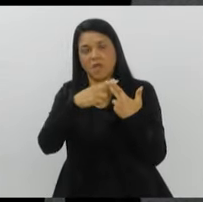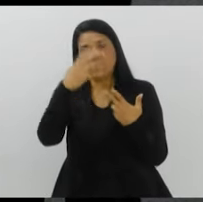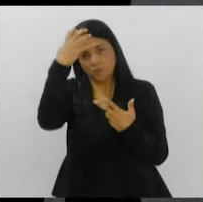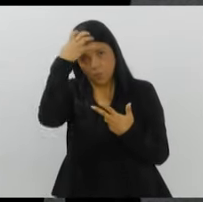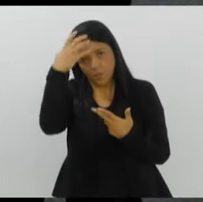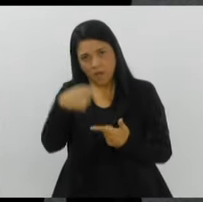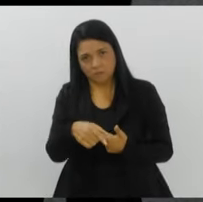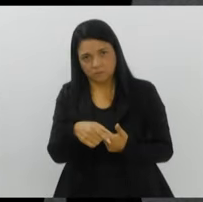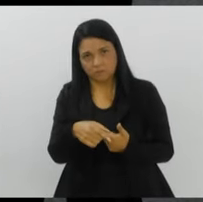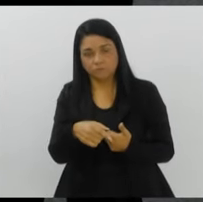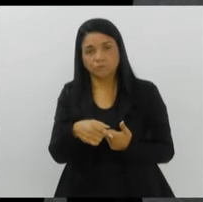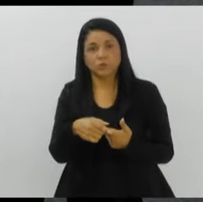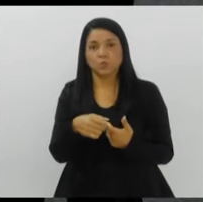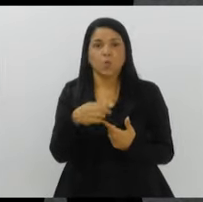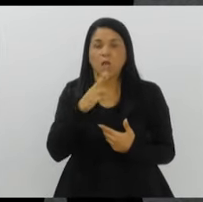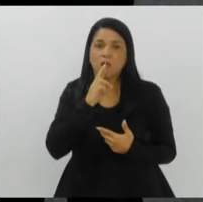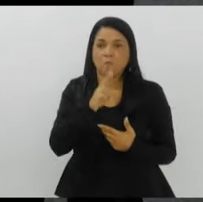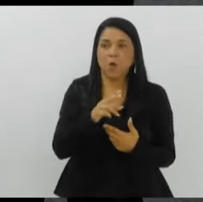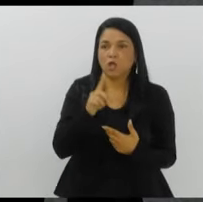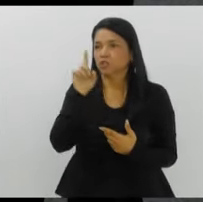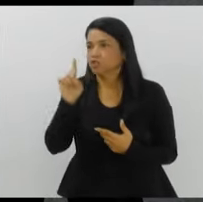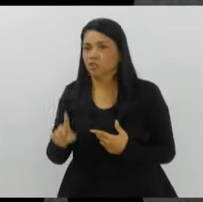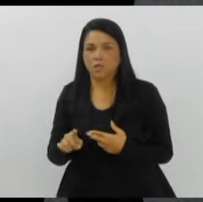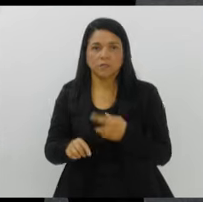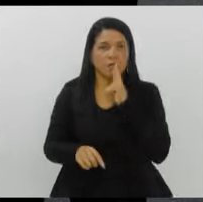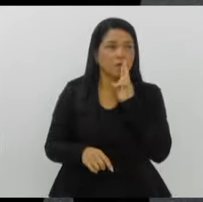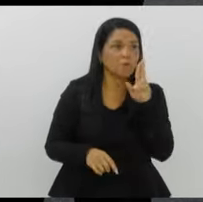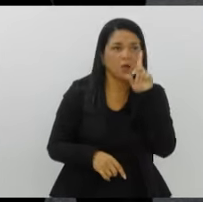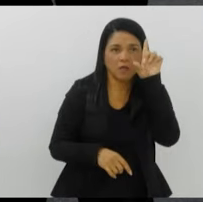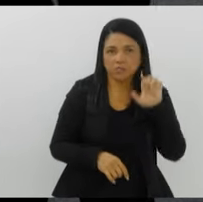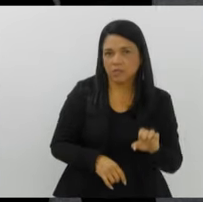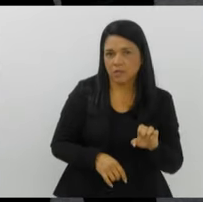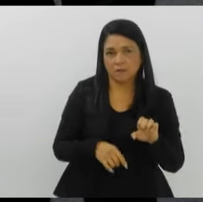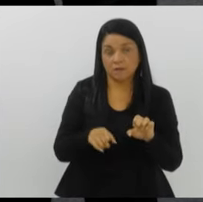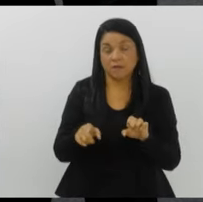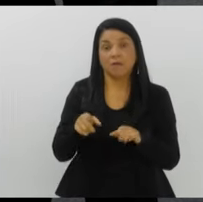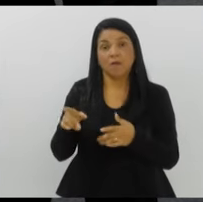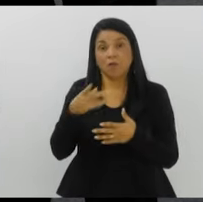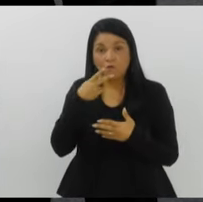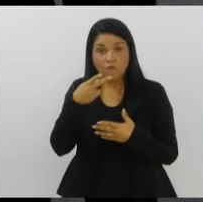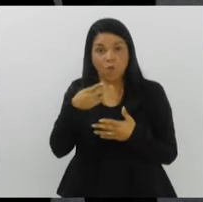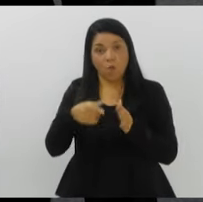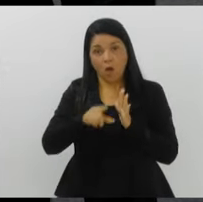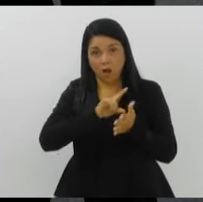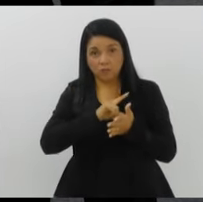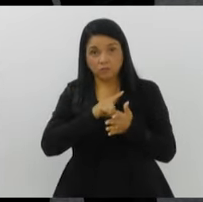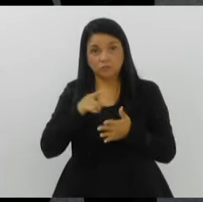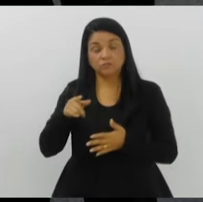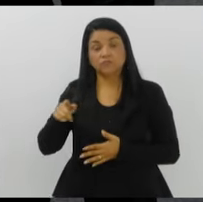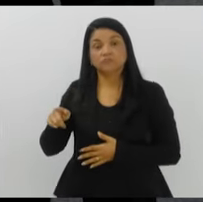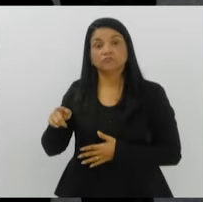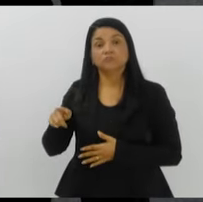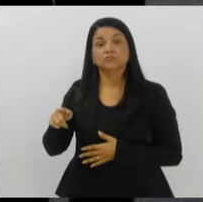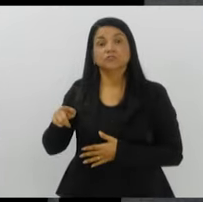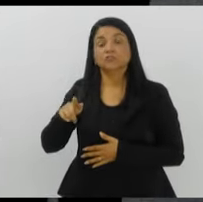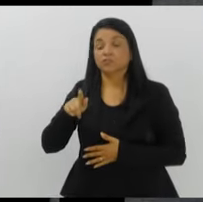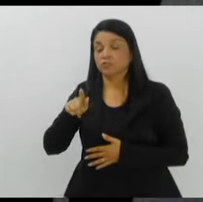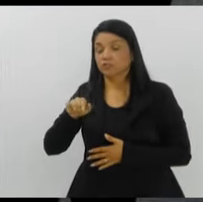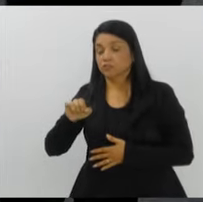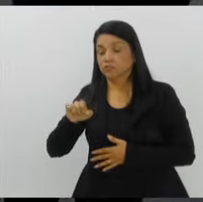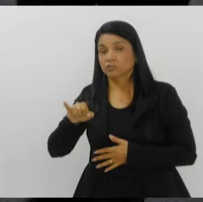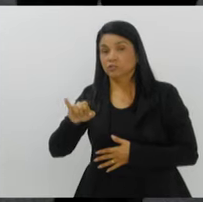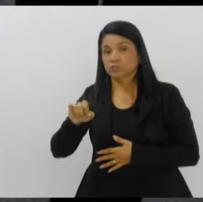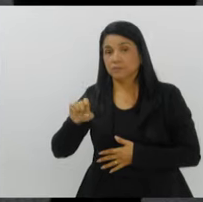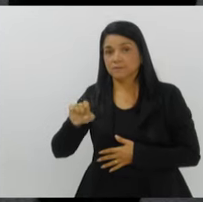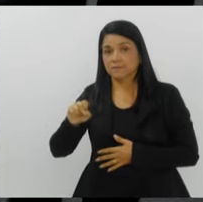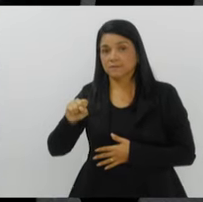de direita nem de esquerda, até porque, como foi dito, a deputada Gisele milita na direita, a deputada Renata milita